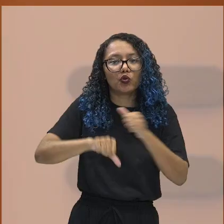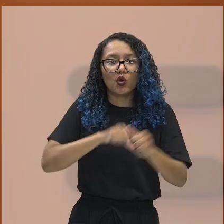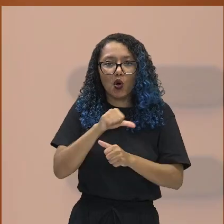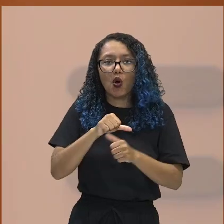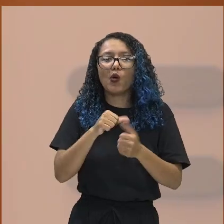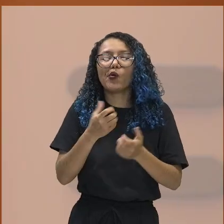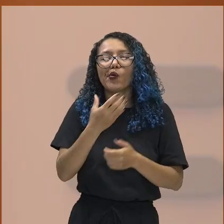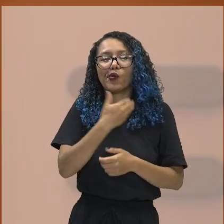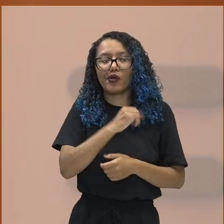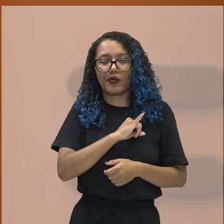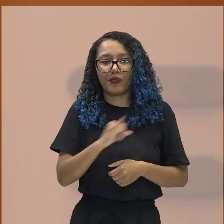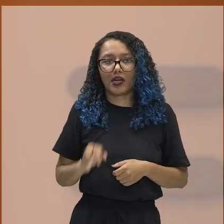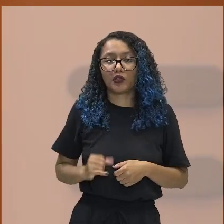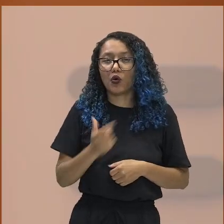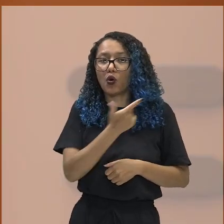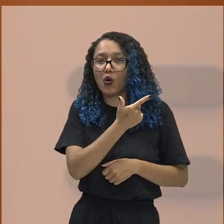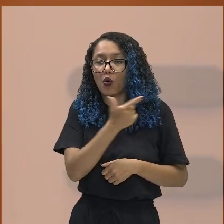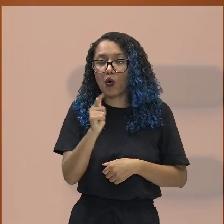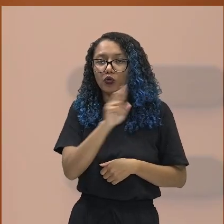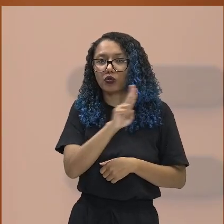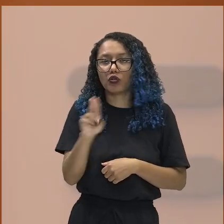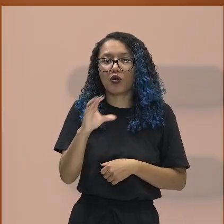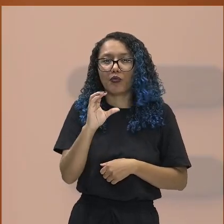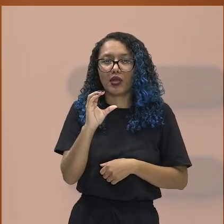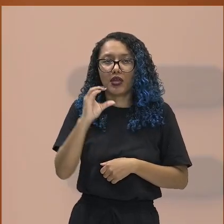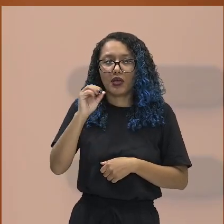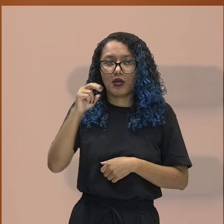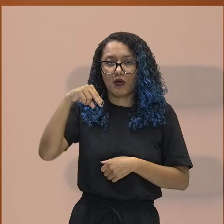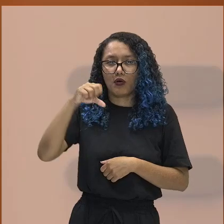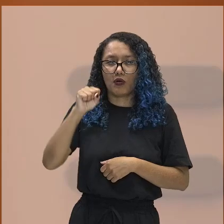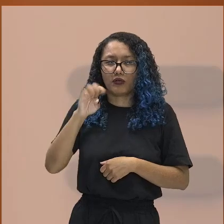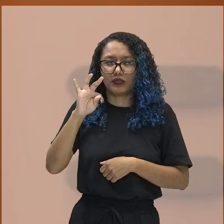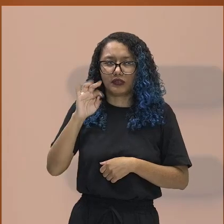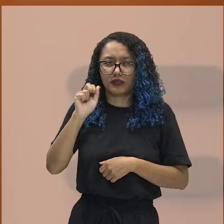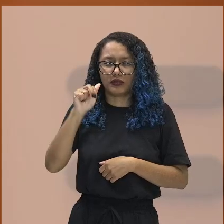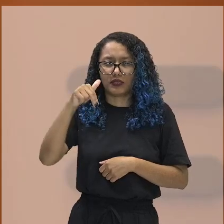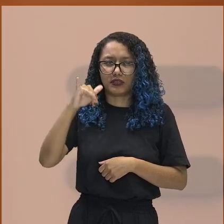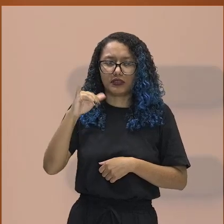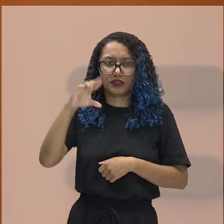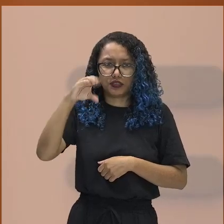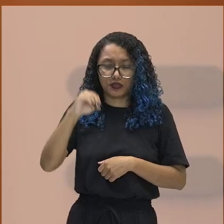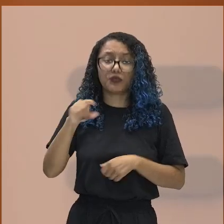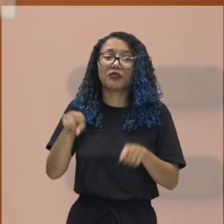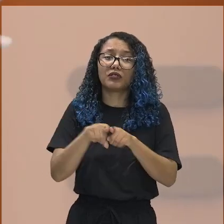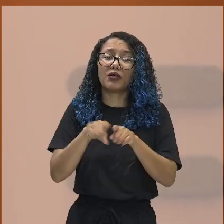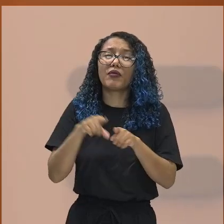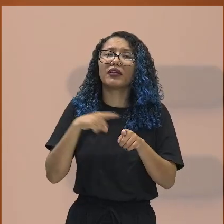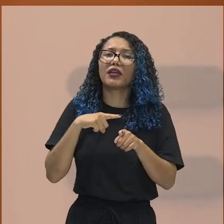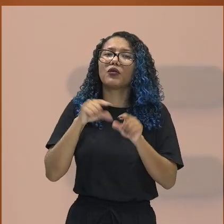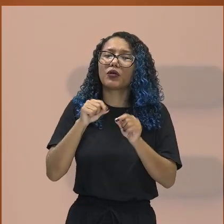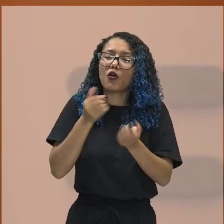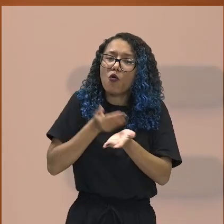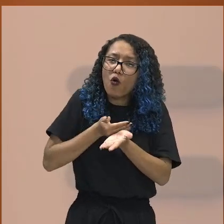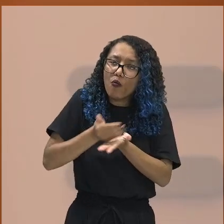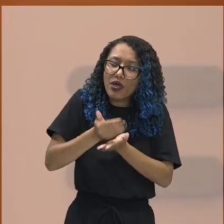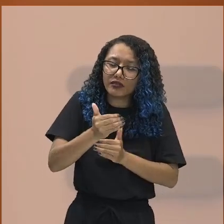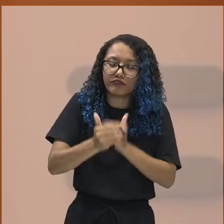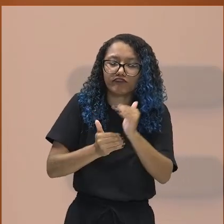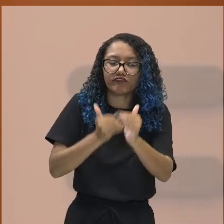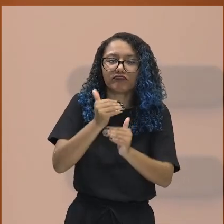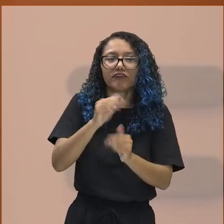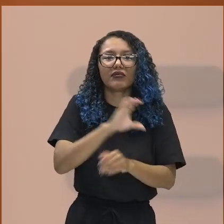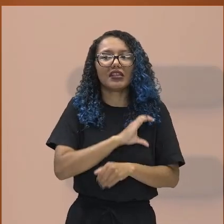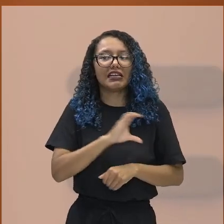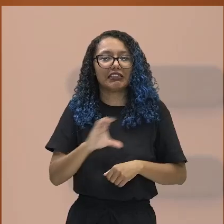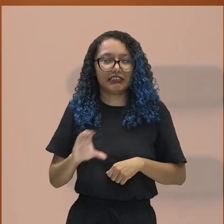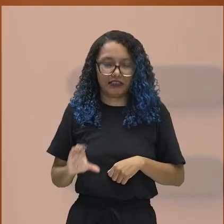então, falar, né, nesse momento de crise, ainda tem mais o quê? O aparecimento, então, aí do cristianismo, para, teoricamente,